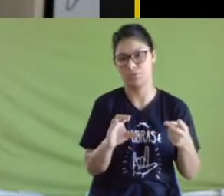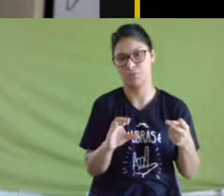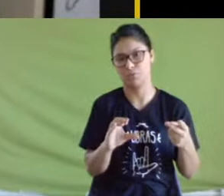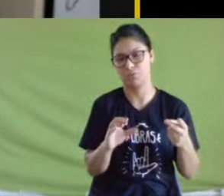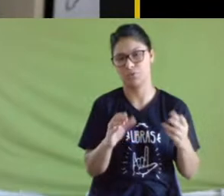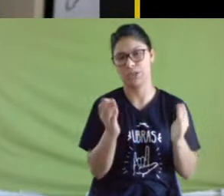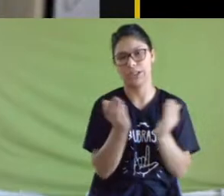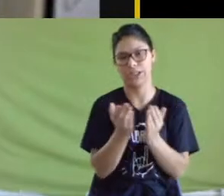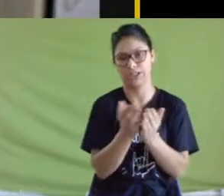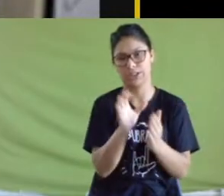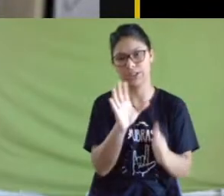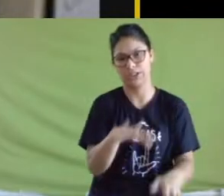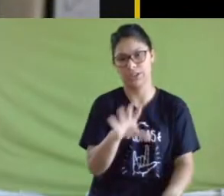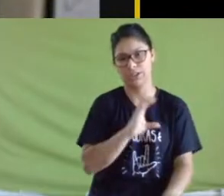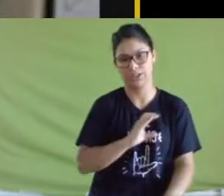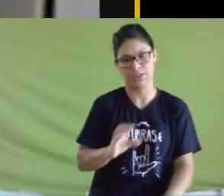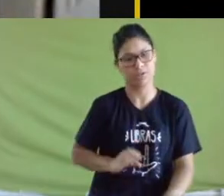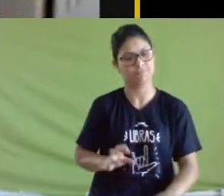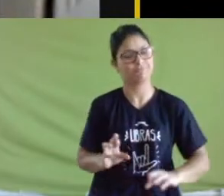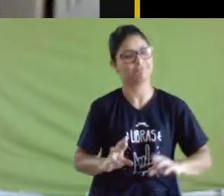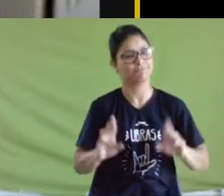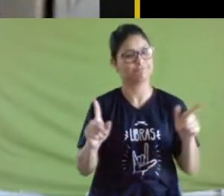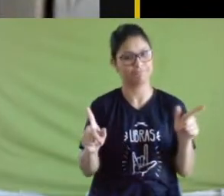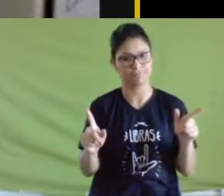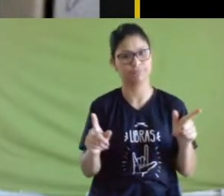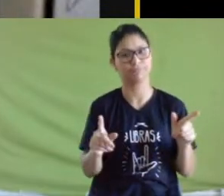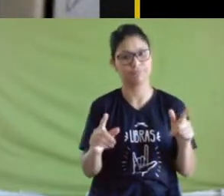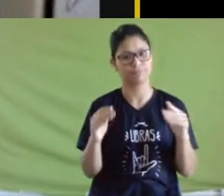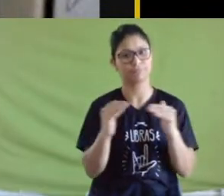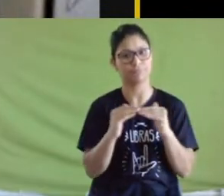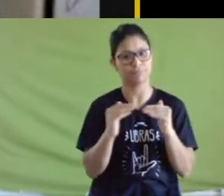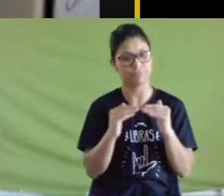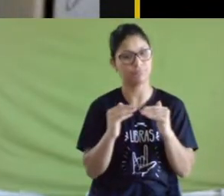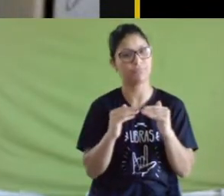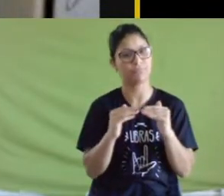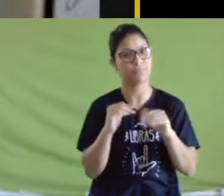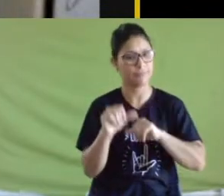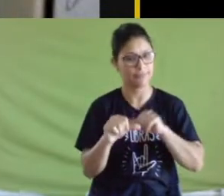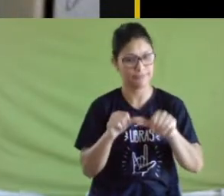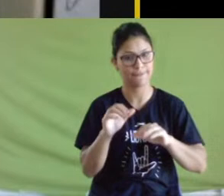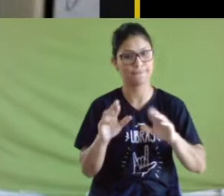cristão varia. Você concorda com isso? Não sei se eu...